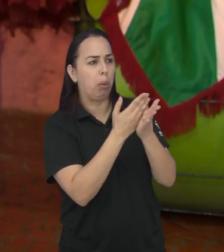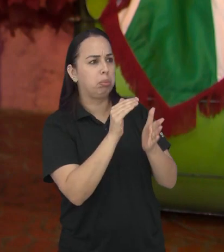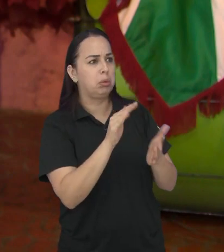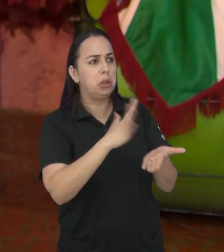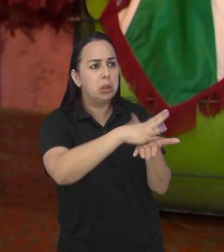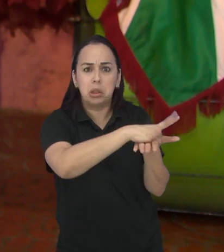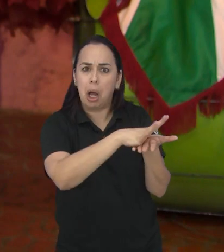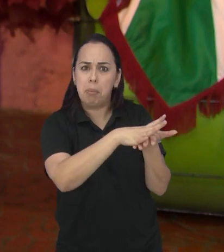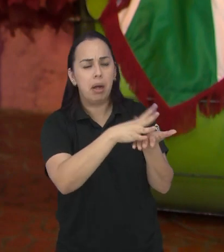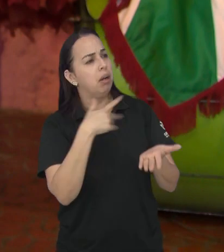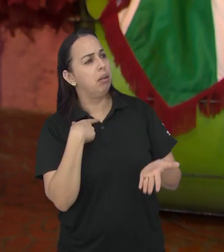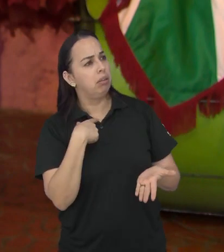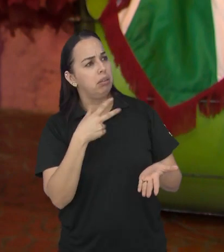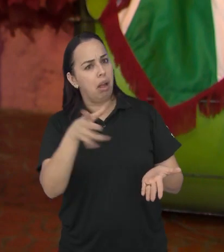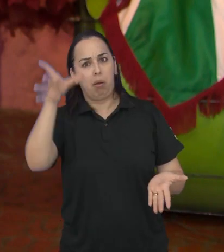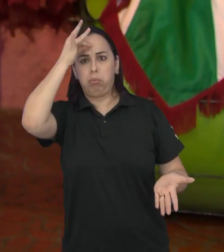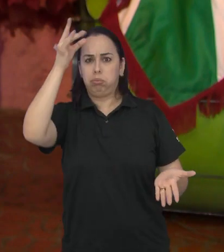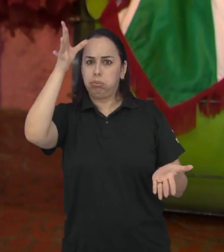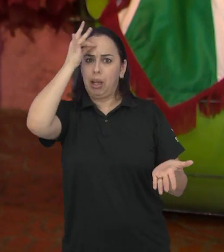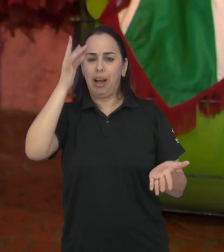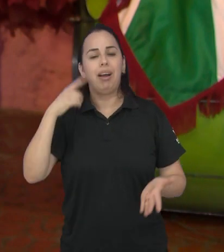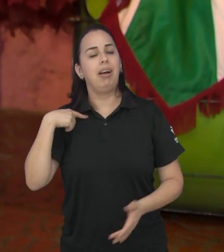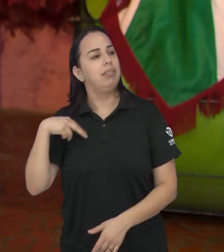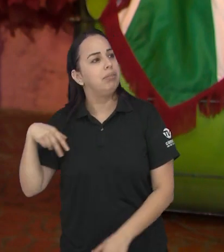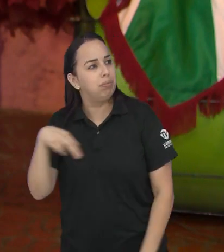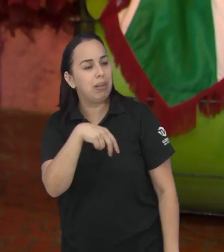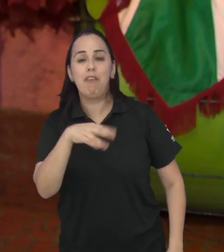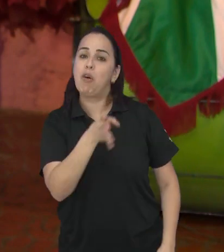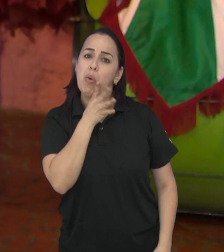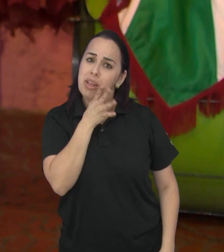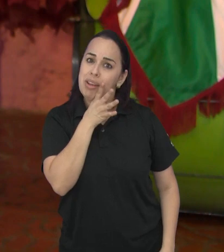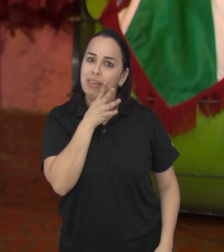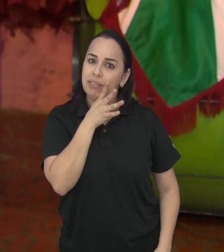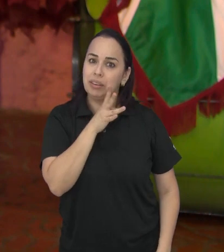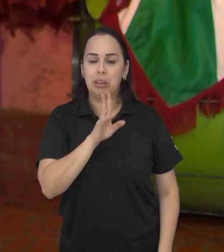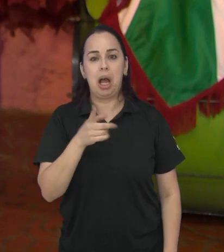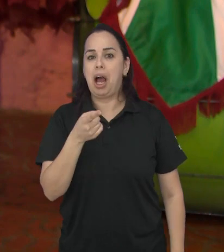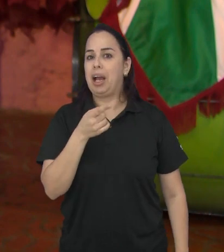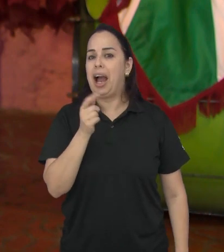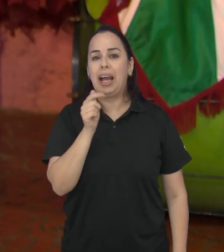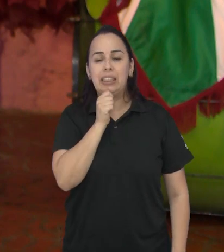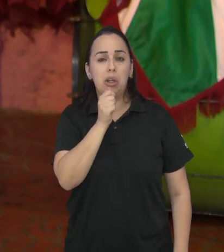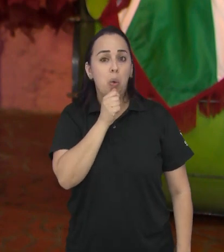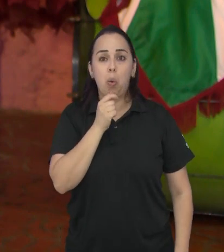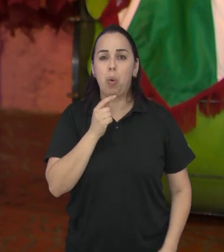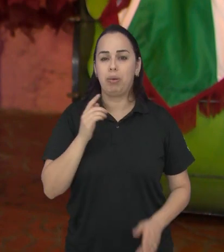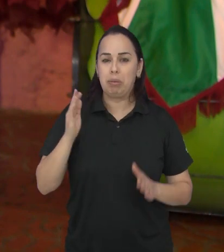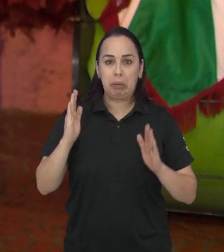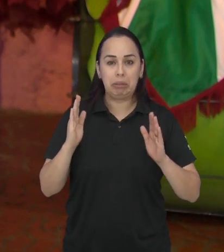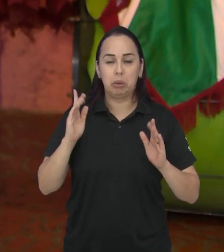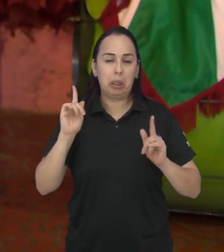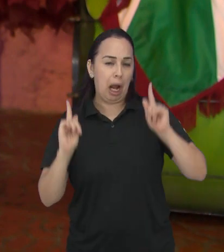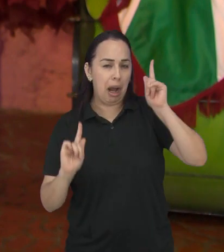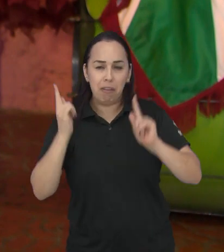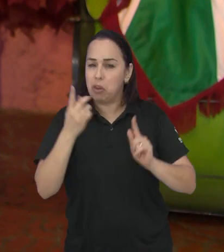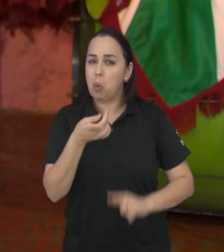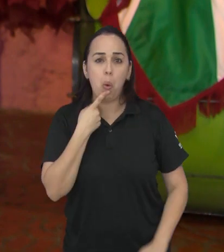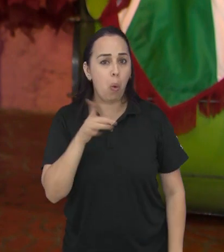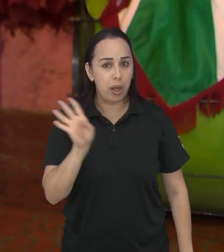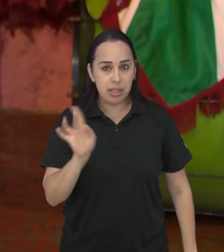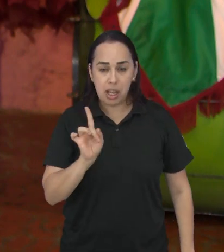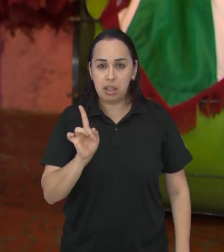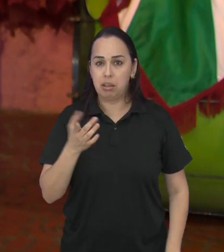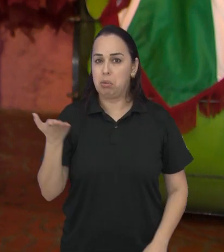Samba Unidos da Vila. E aquilo foi marcando na minha cabeça. Falei, um dia eu vou descer aqui, vou conhecer. E eu não conhecia carnaval, na verdade eu nem